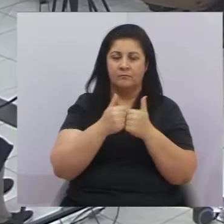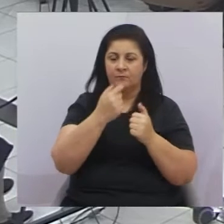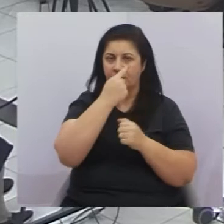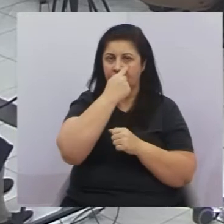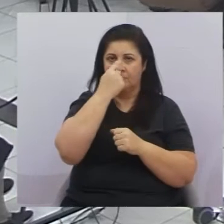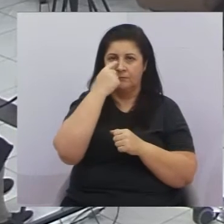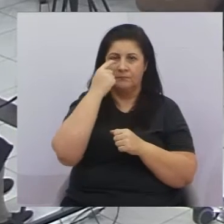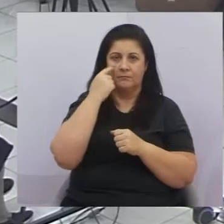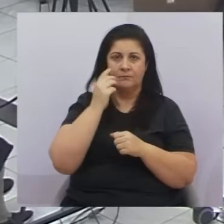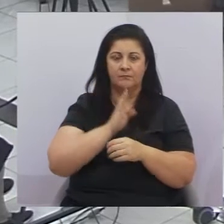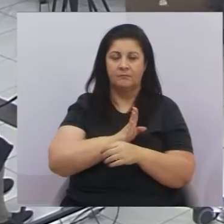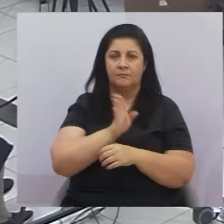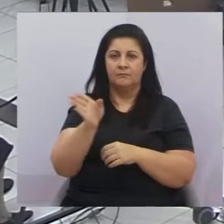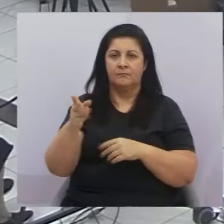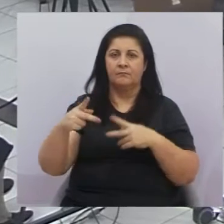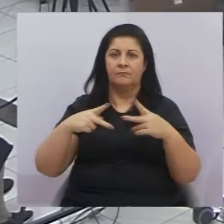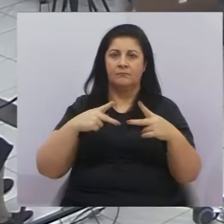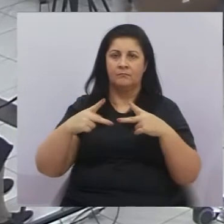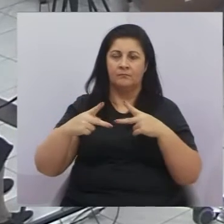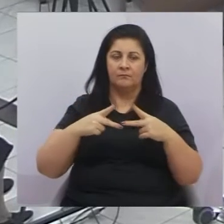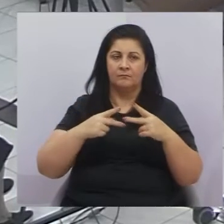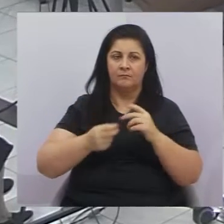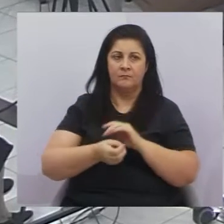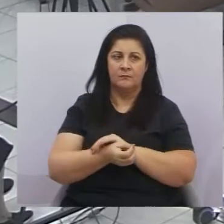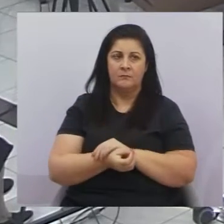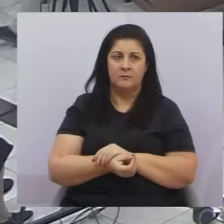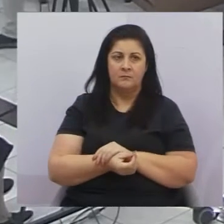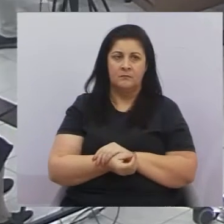Campos, e